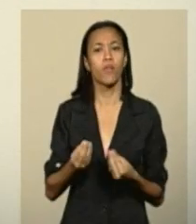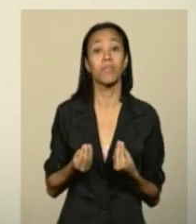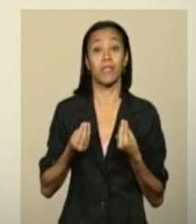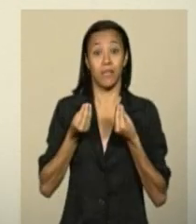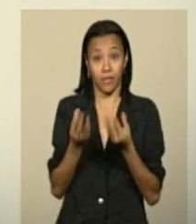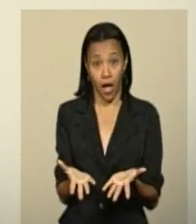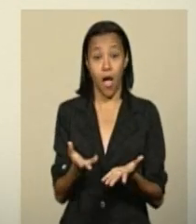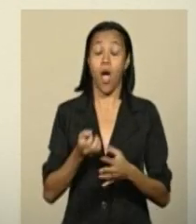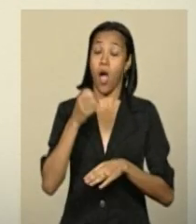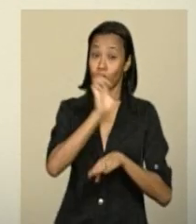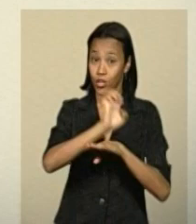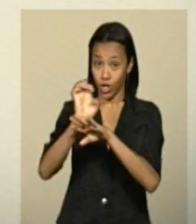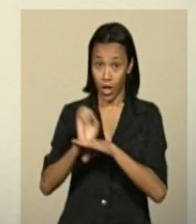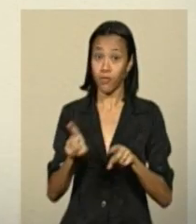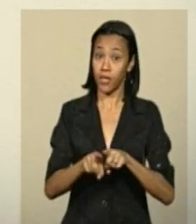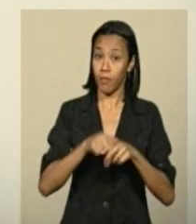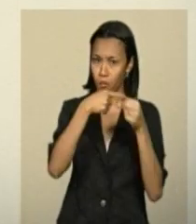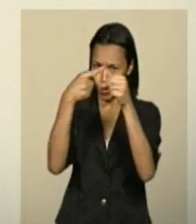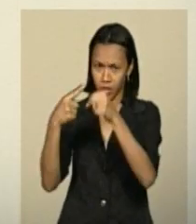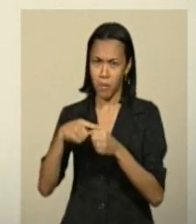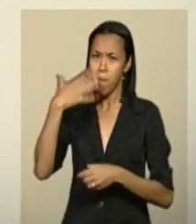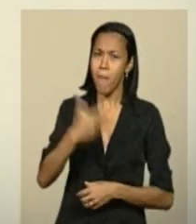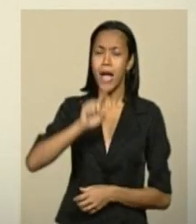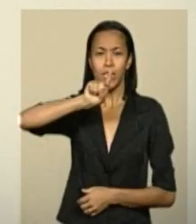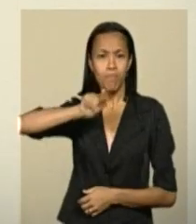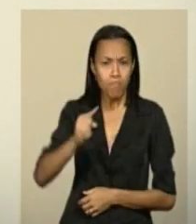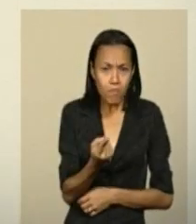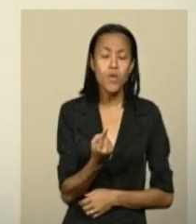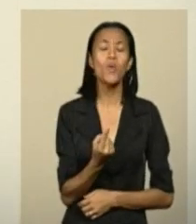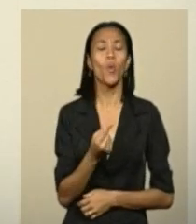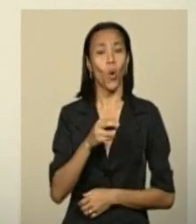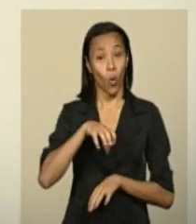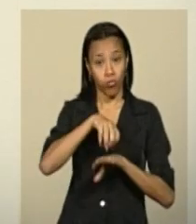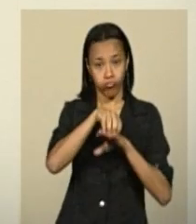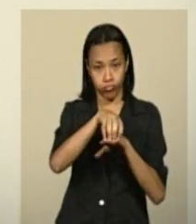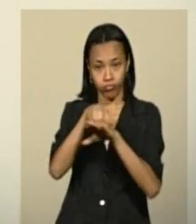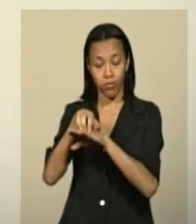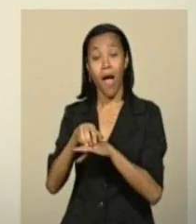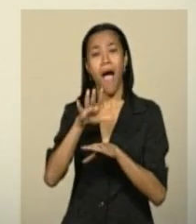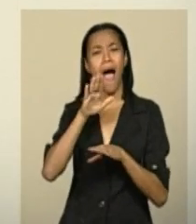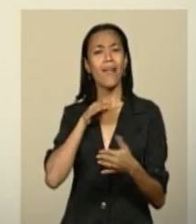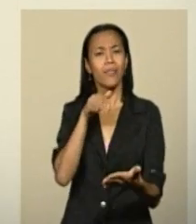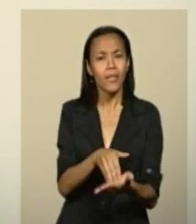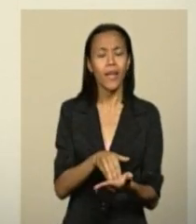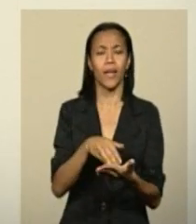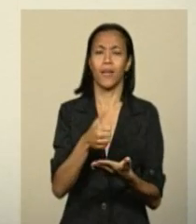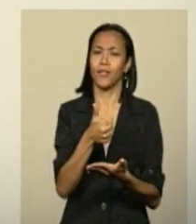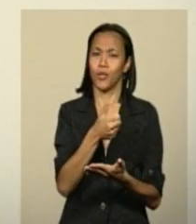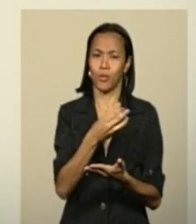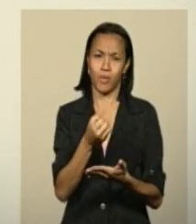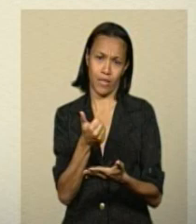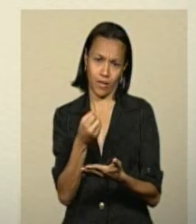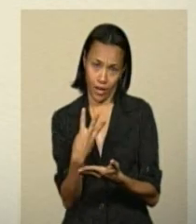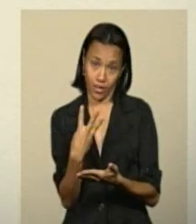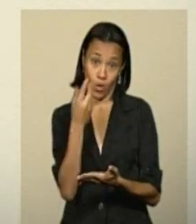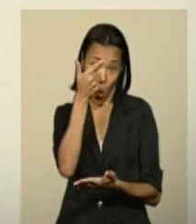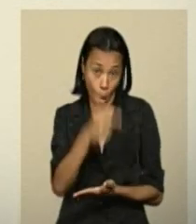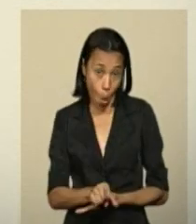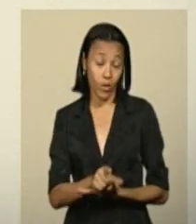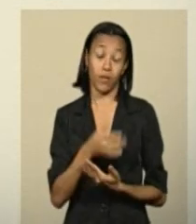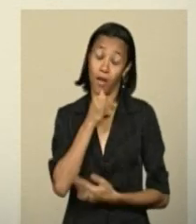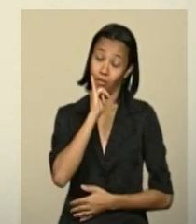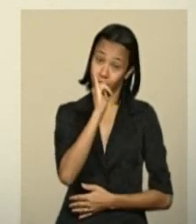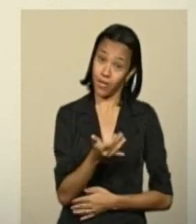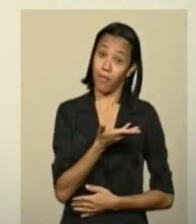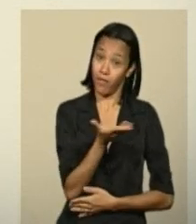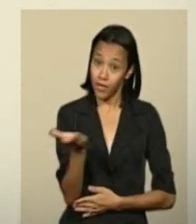aos estados e municípios mais 1000 unidades odontológicas até o final de 2013 outra boa notícia